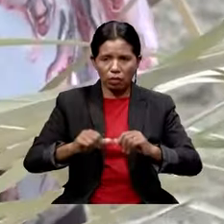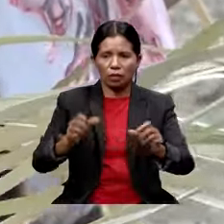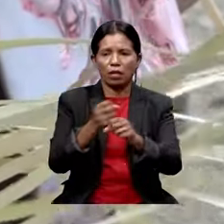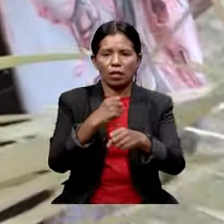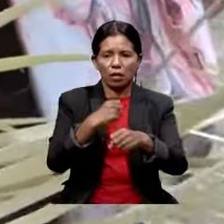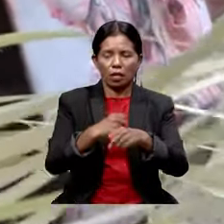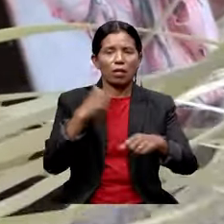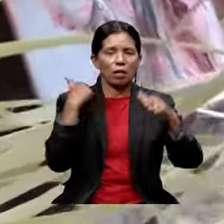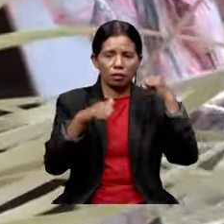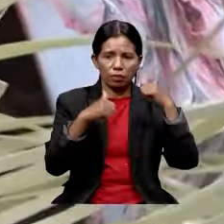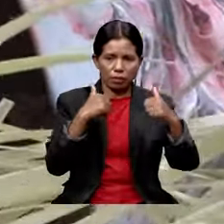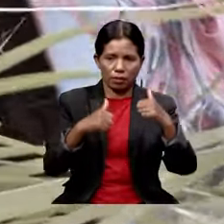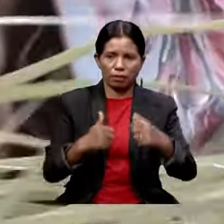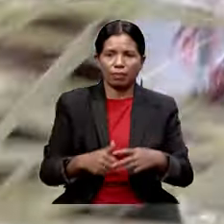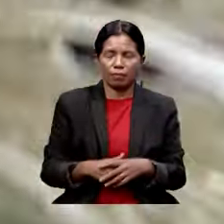ni atividade.